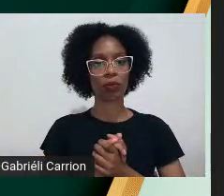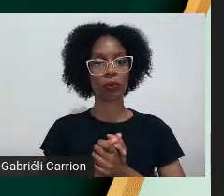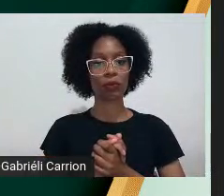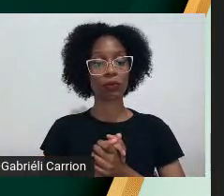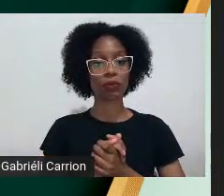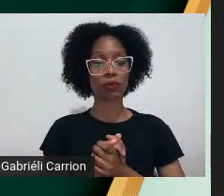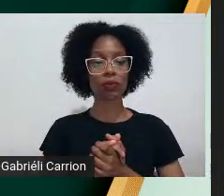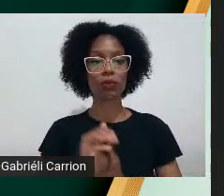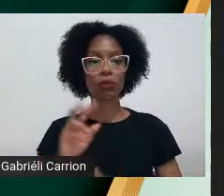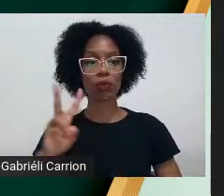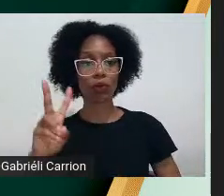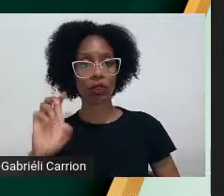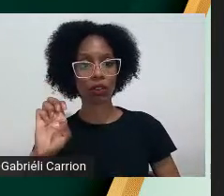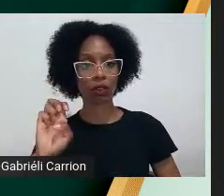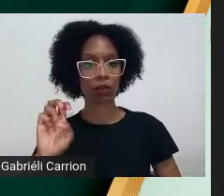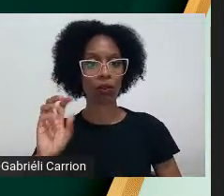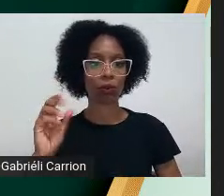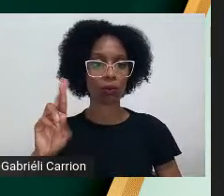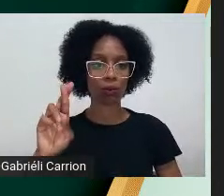Verônica Bueno Ribas.